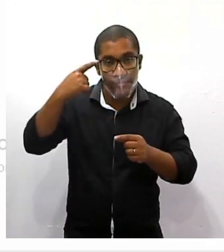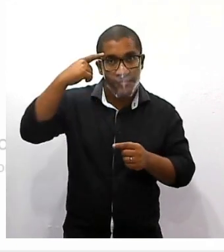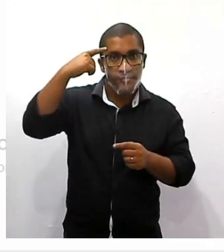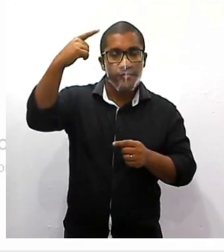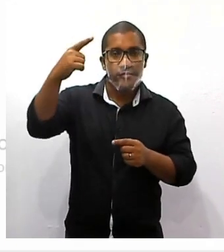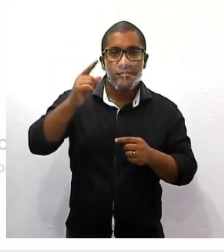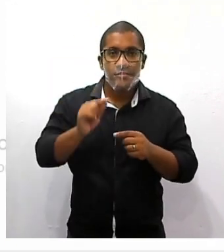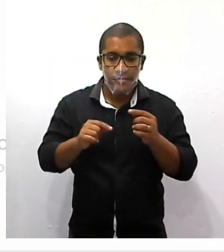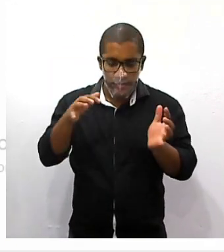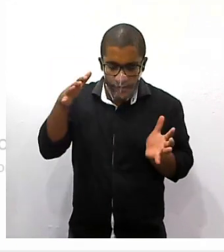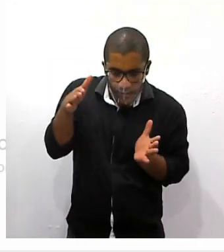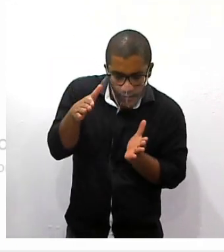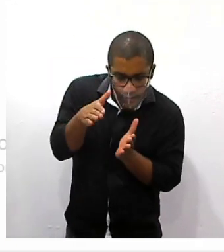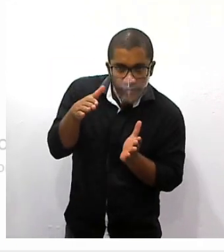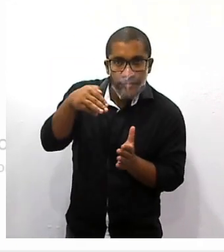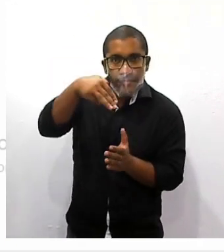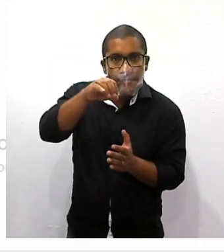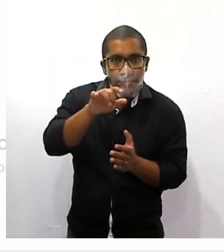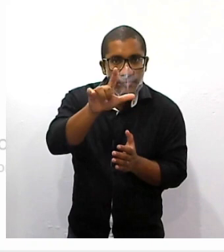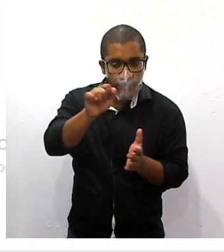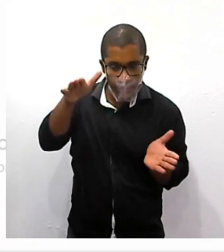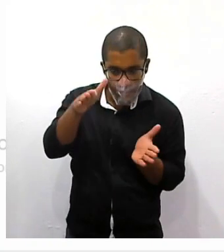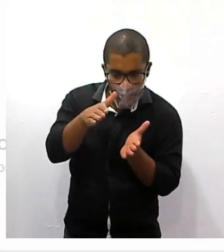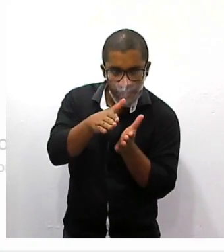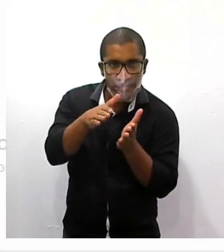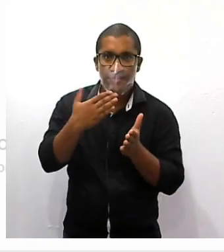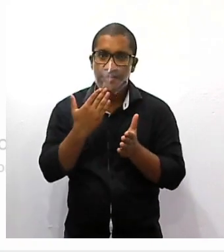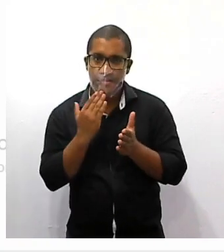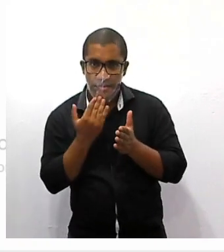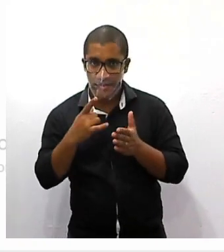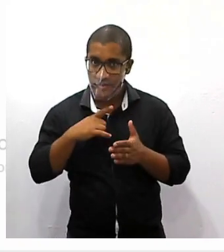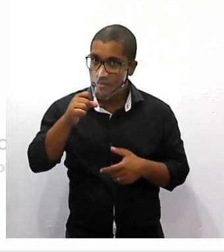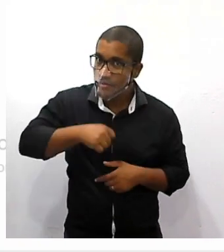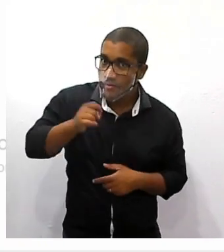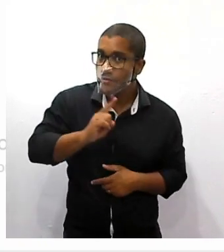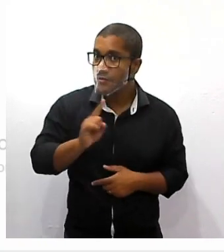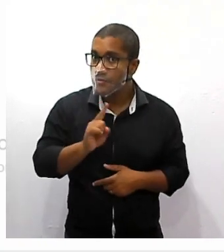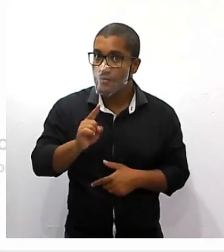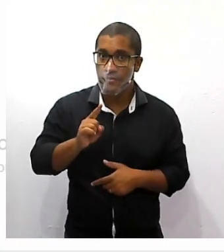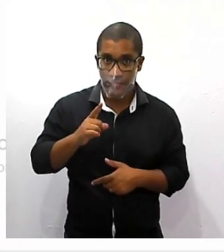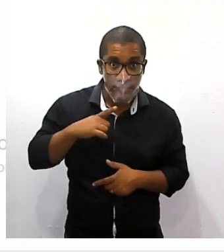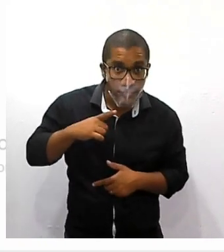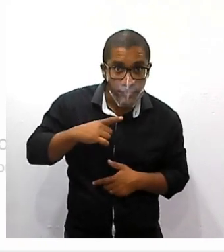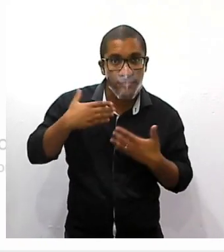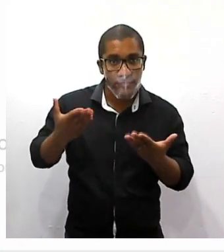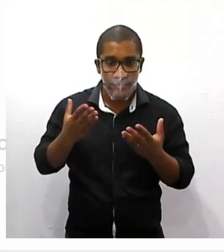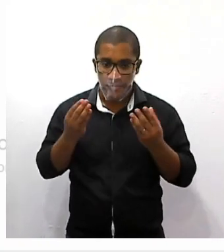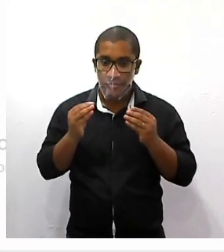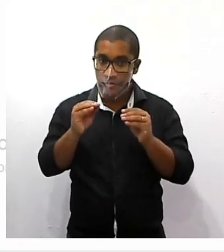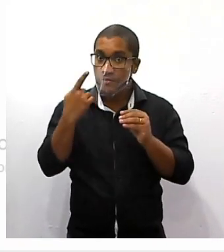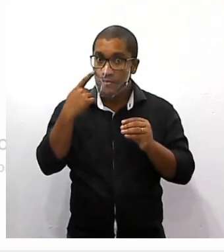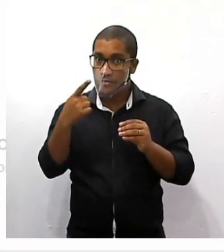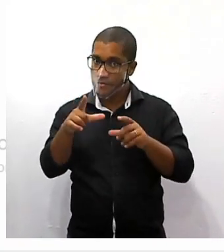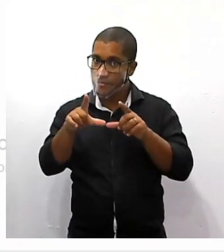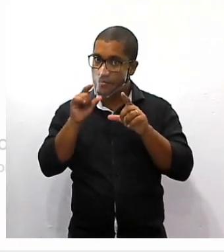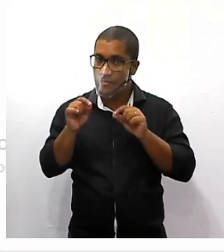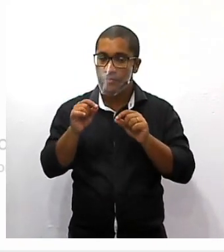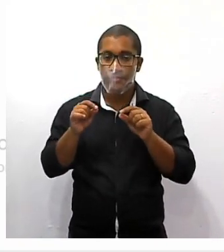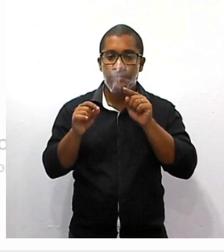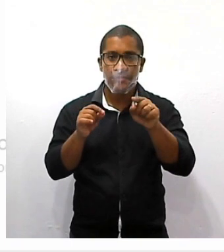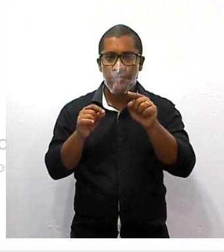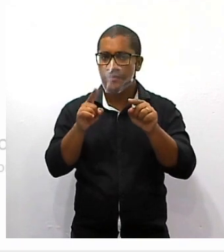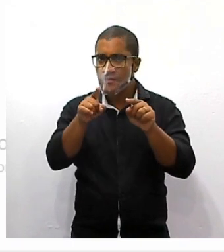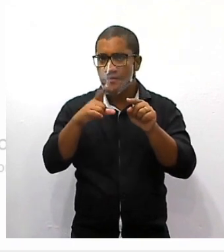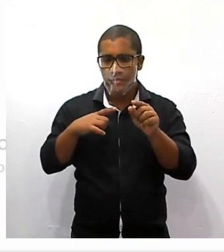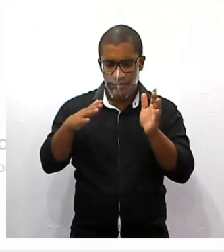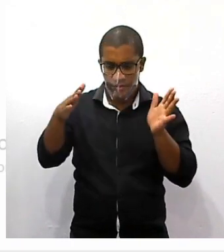ele deforma uma mola ou não, né? Se está deformando uma mola, e você vai olhar na figura, lembrando que você escolheu um ponto. Lembre-se, não é porque a figura